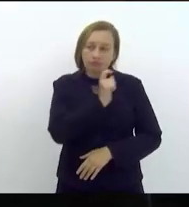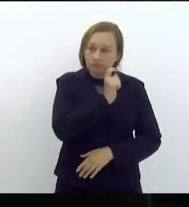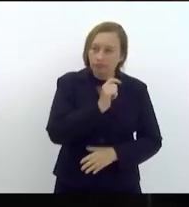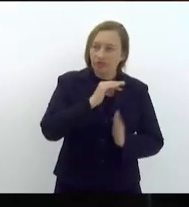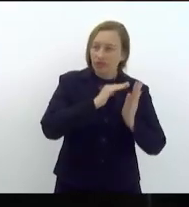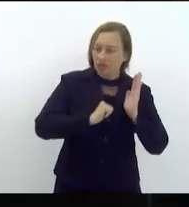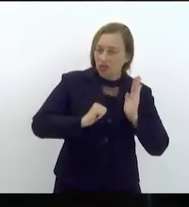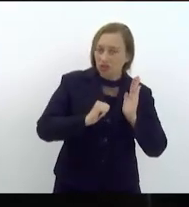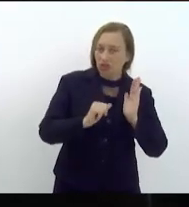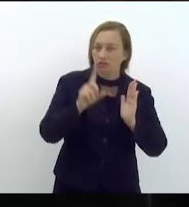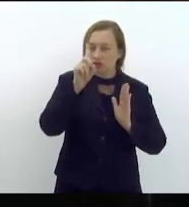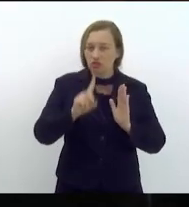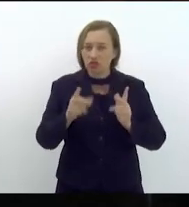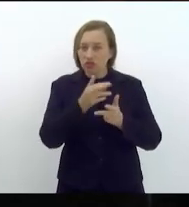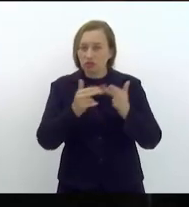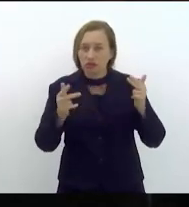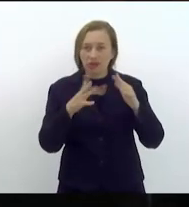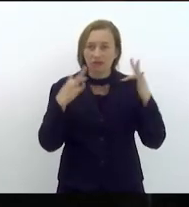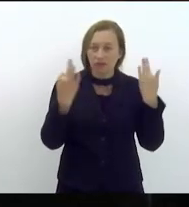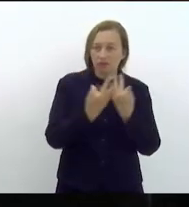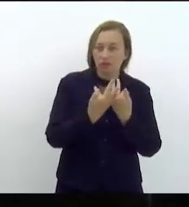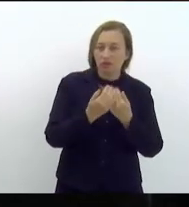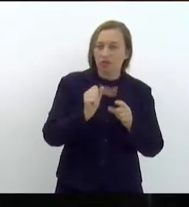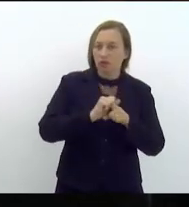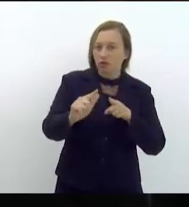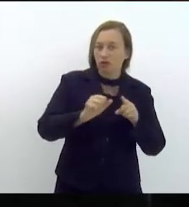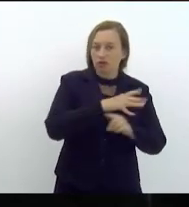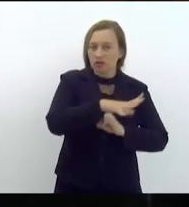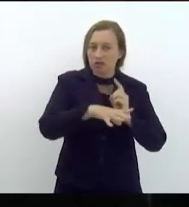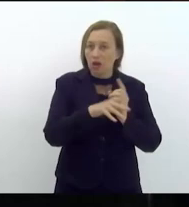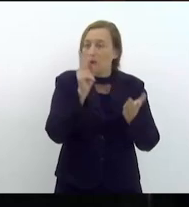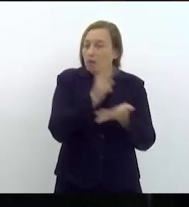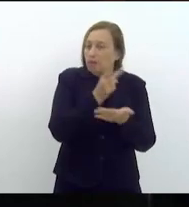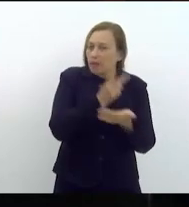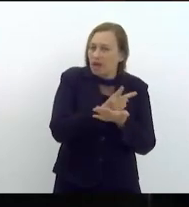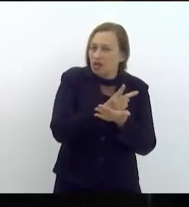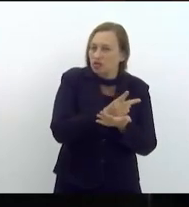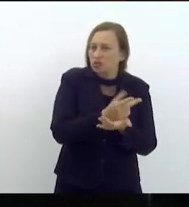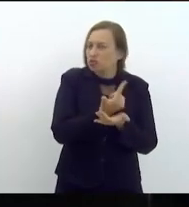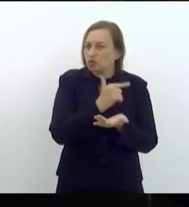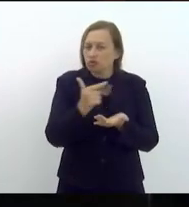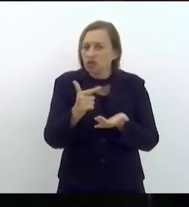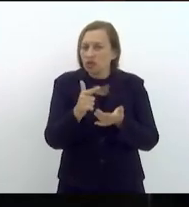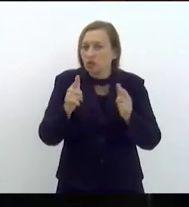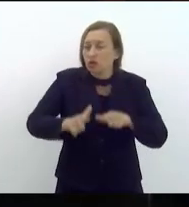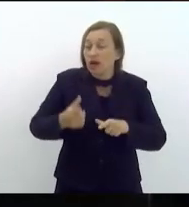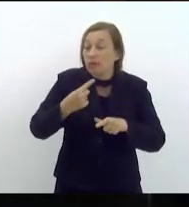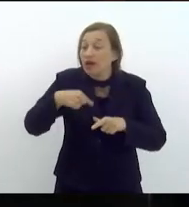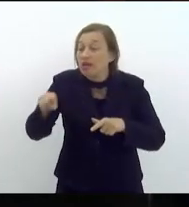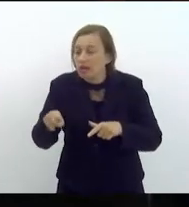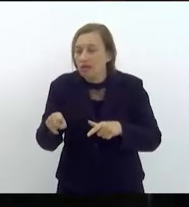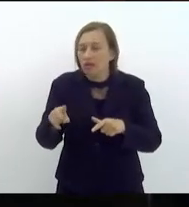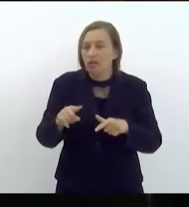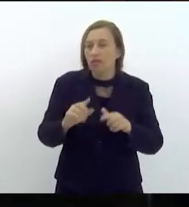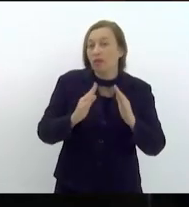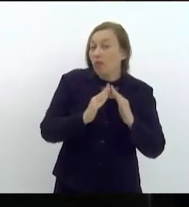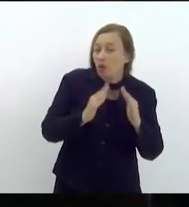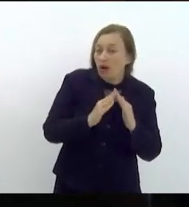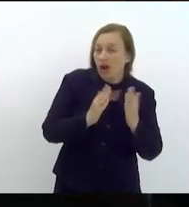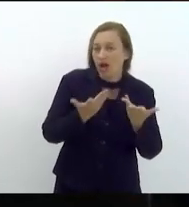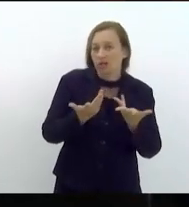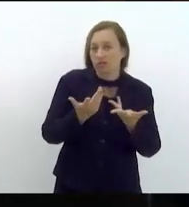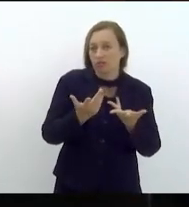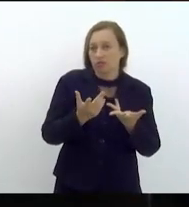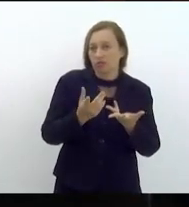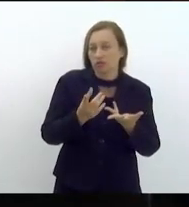direito dessas centenas de famílias do aluguel social mesmo ela não tendo para onde ir mesmo elas só tendo risco